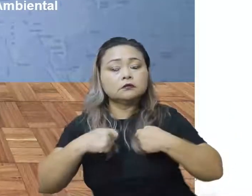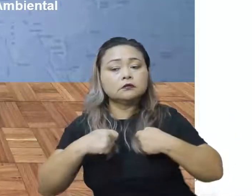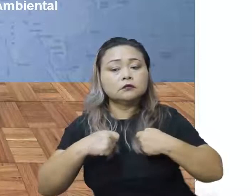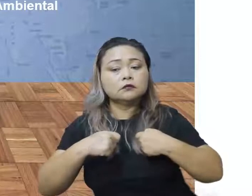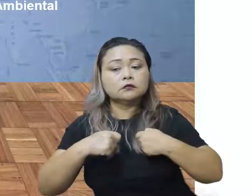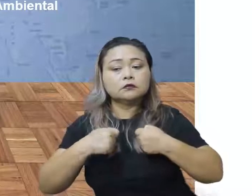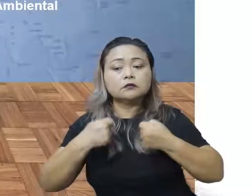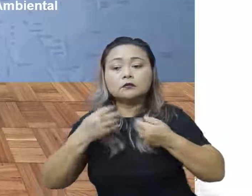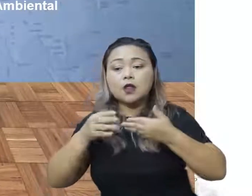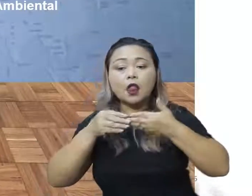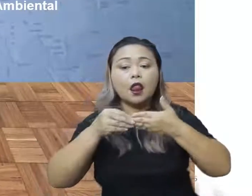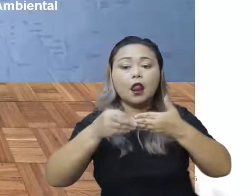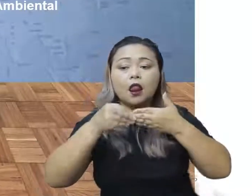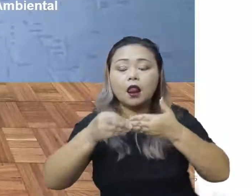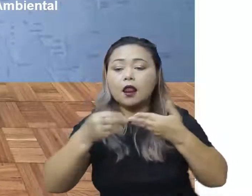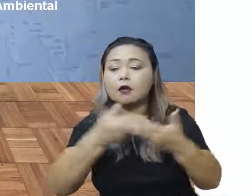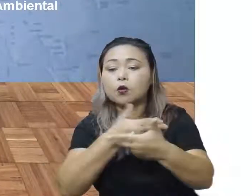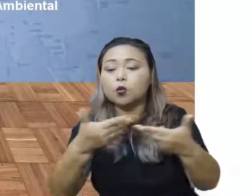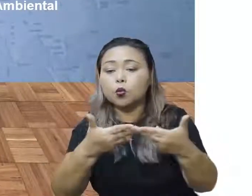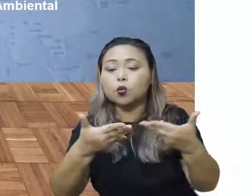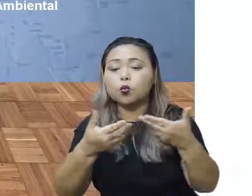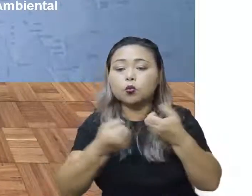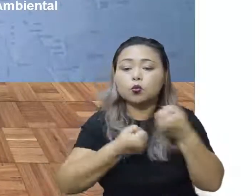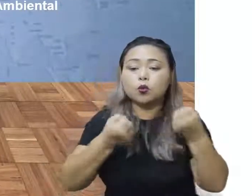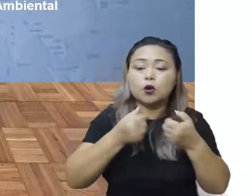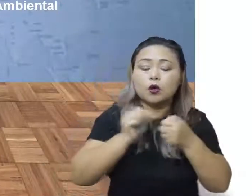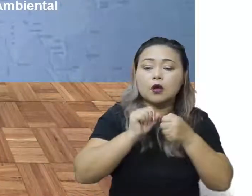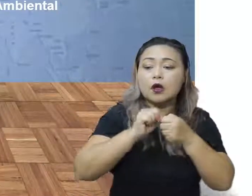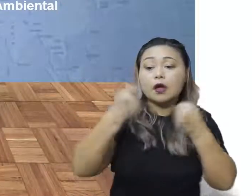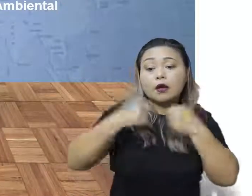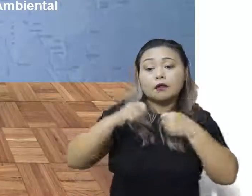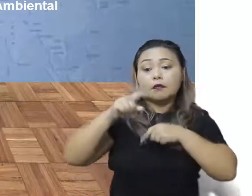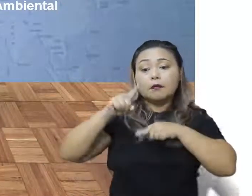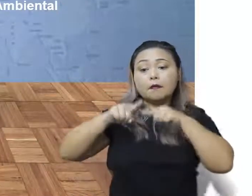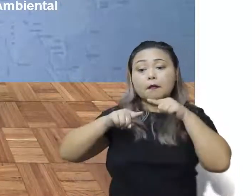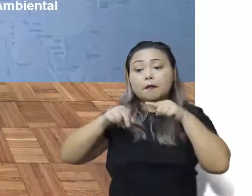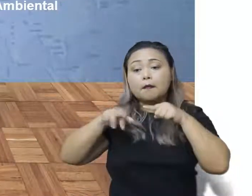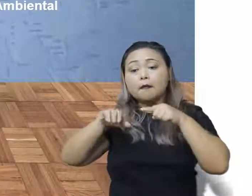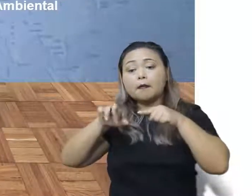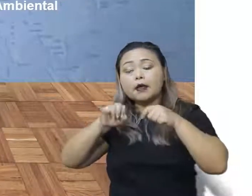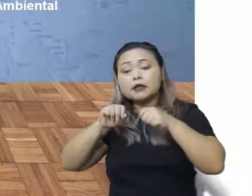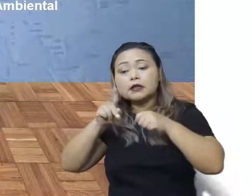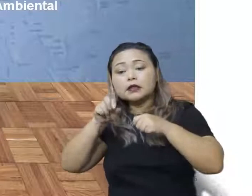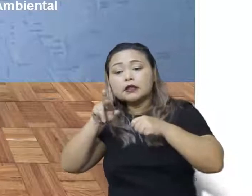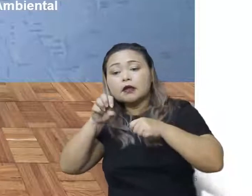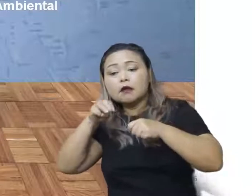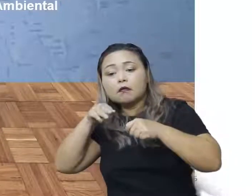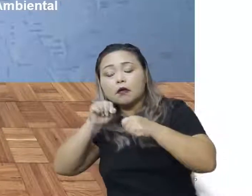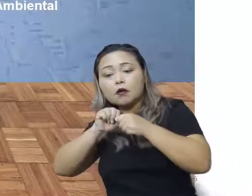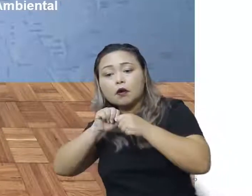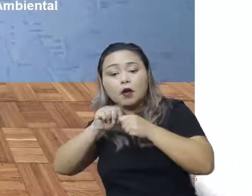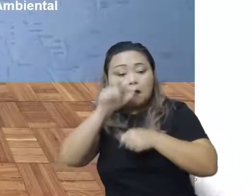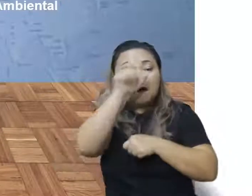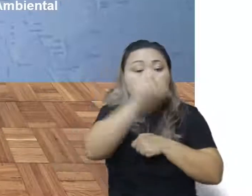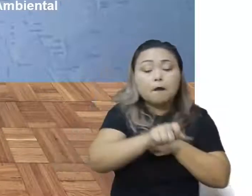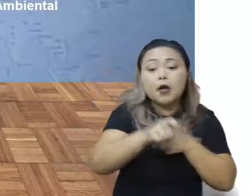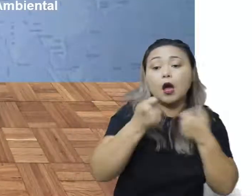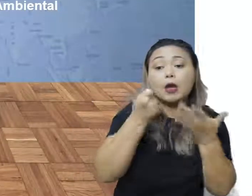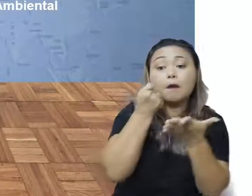meios de transportes, eles precisam de matéria-prima, eles precisam de um consumidor